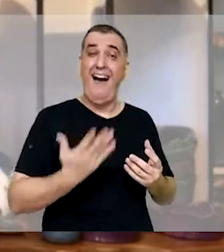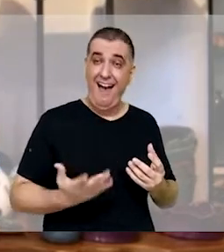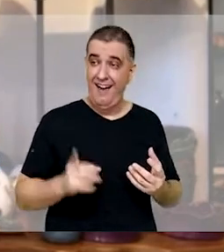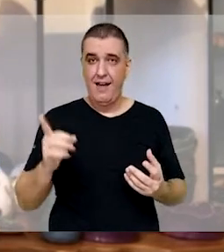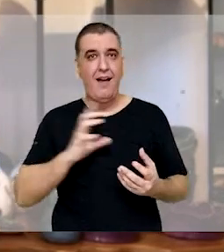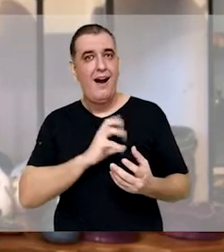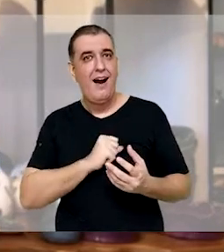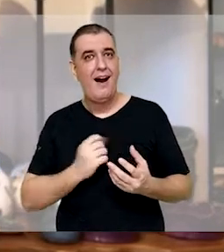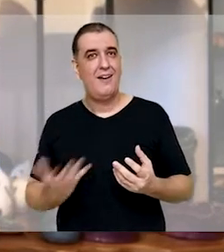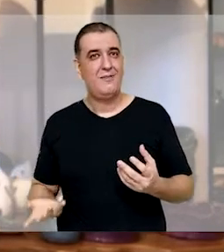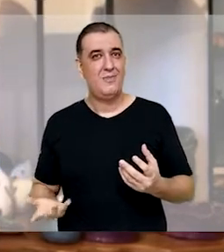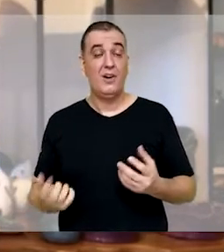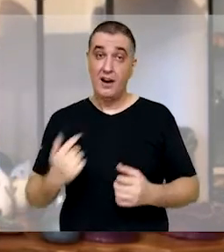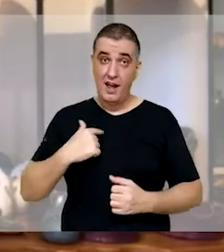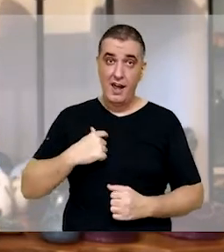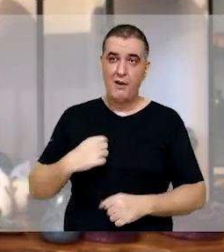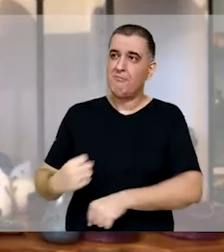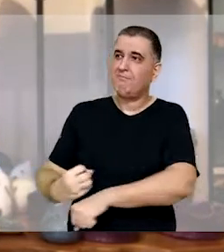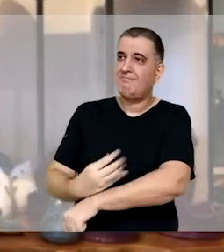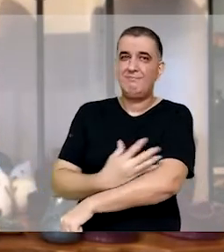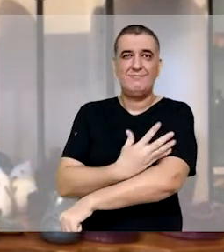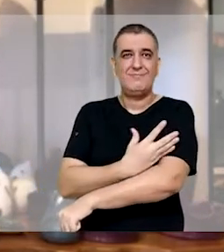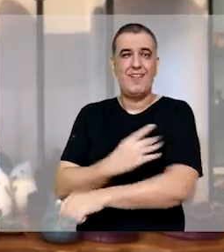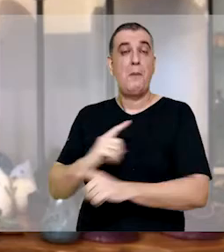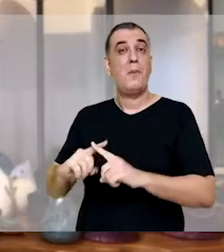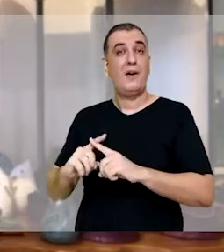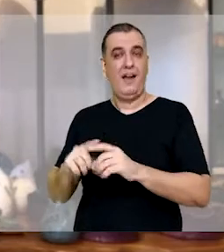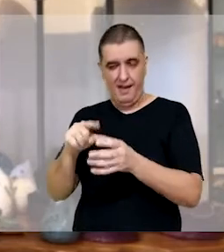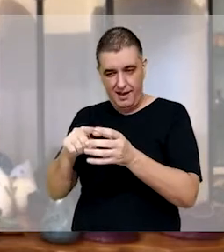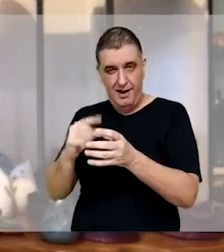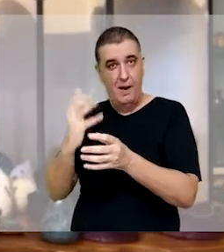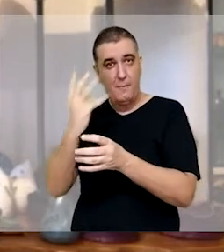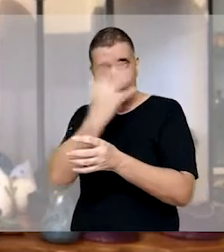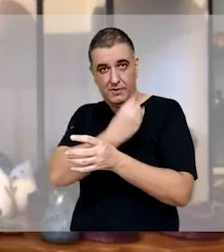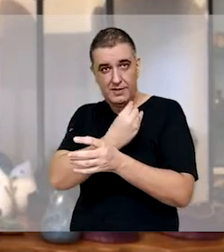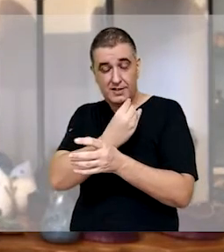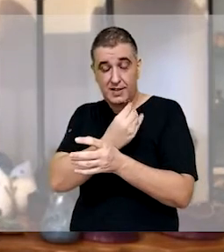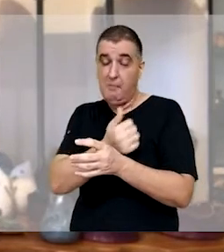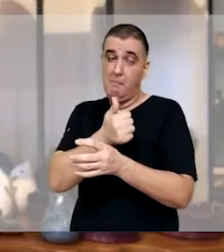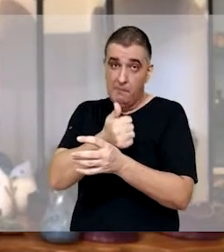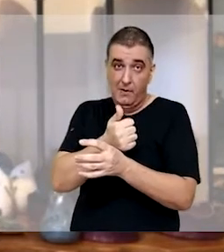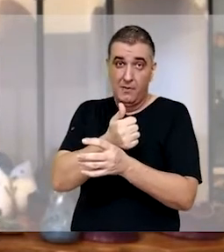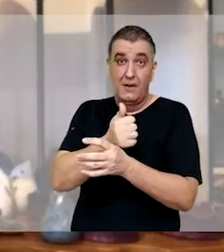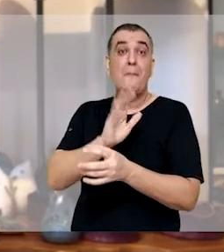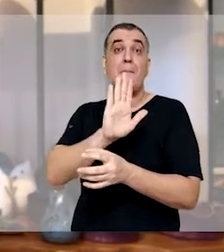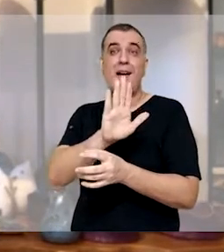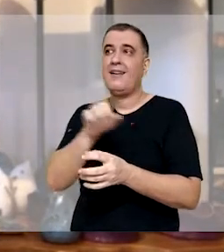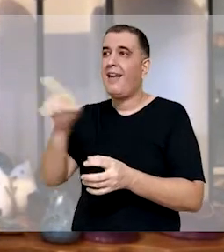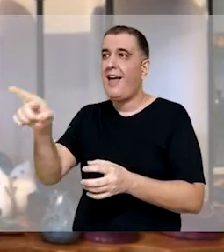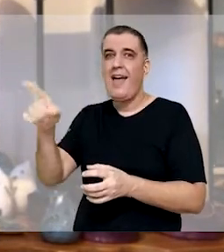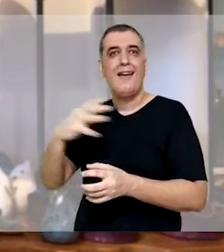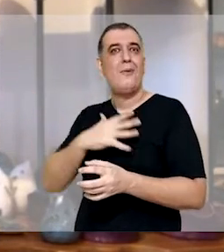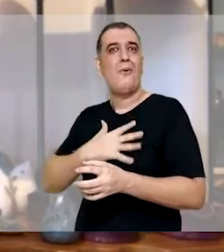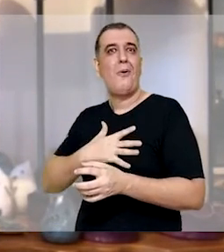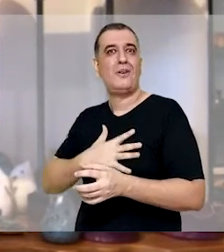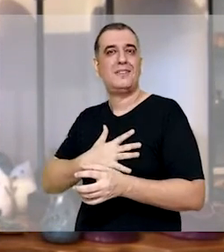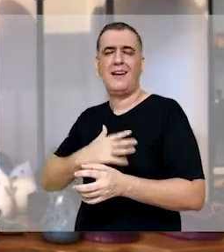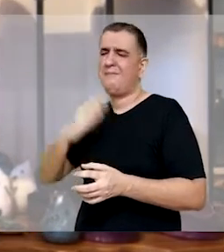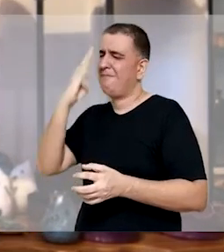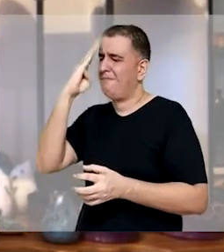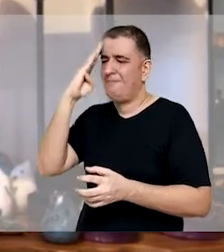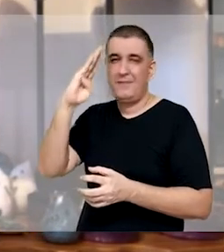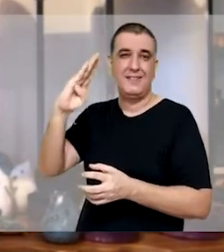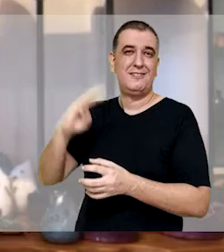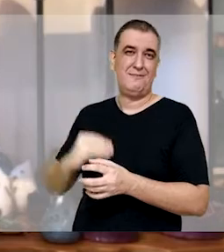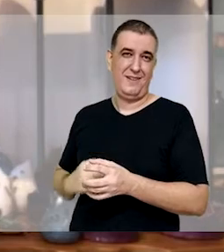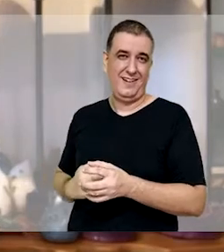que essa é a parte mais bonita do meu trabalho. A cerâmica é bonita, ela é, mas eu acho que se não houvesse material humano, a